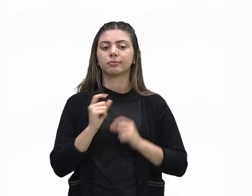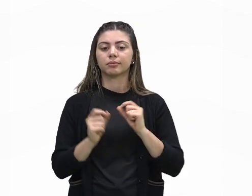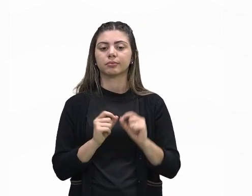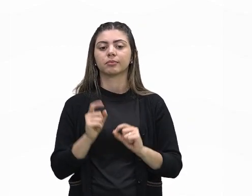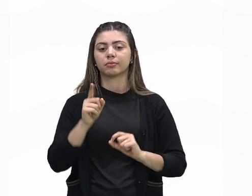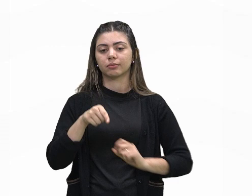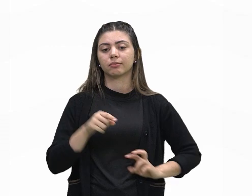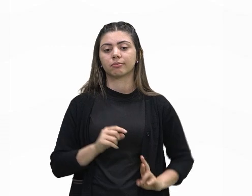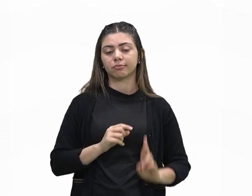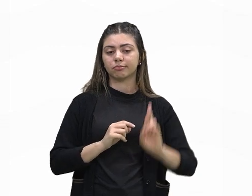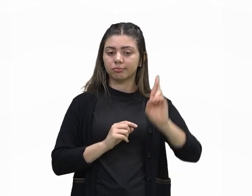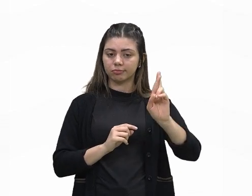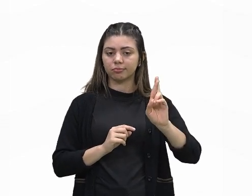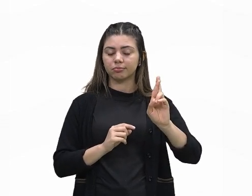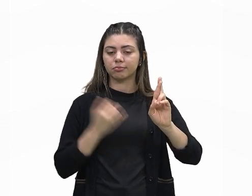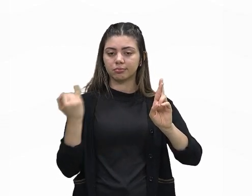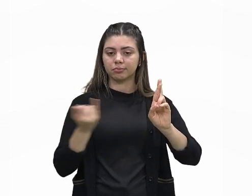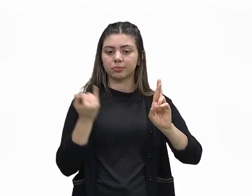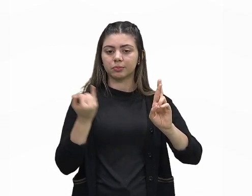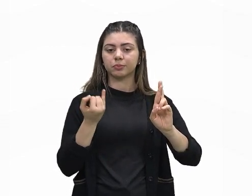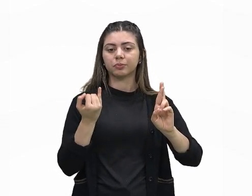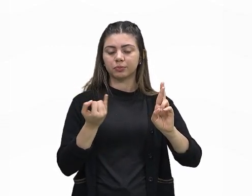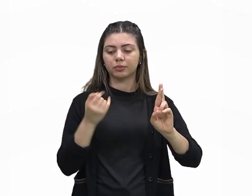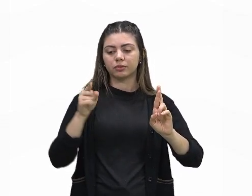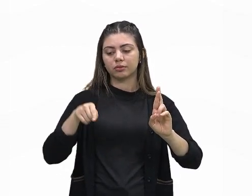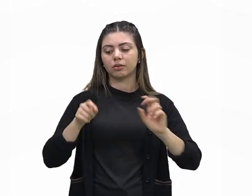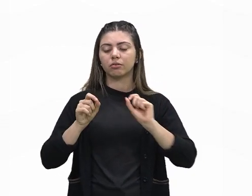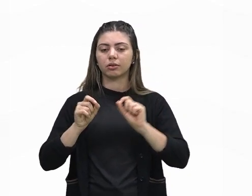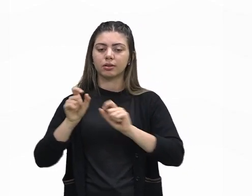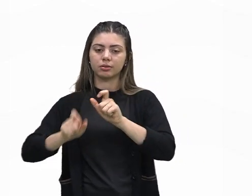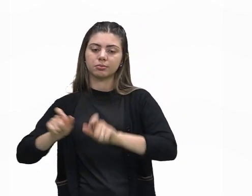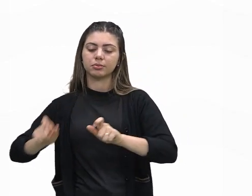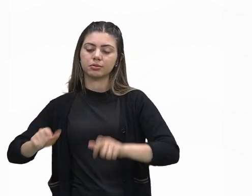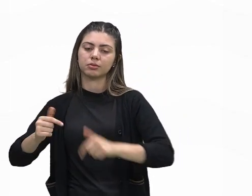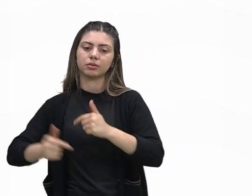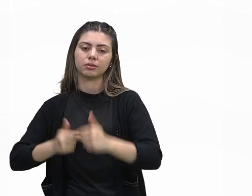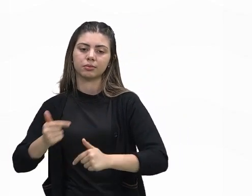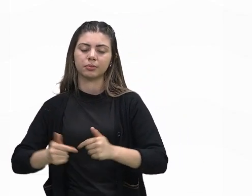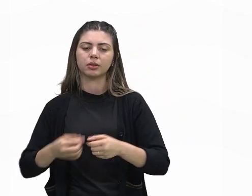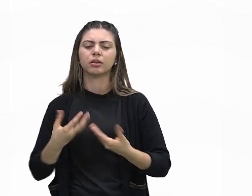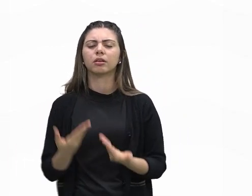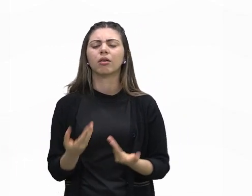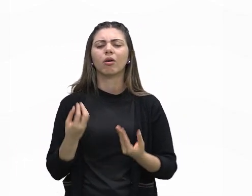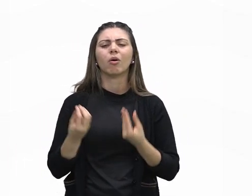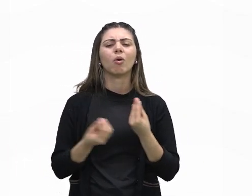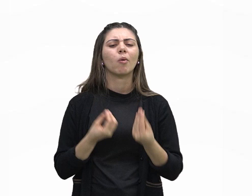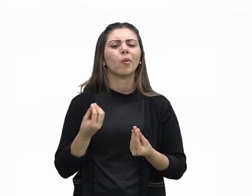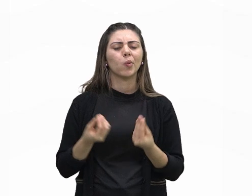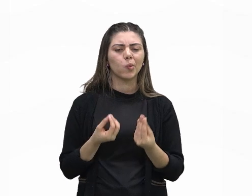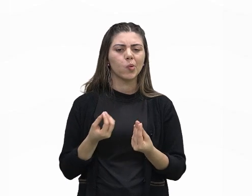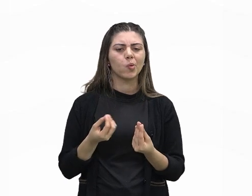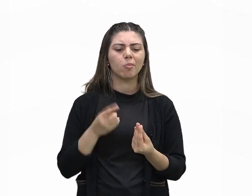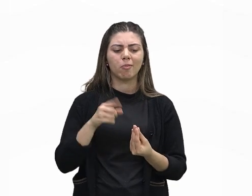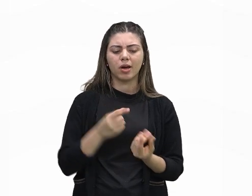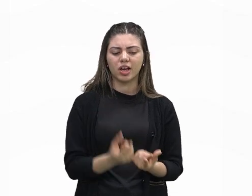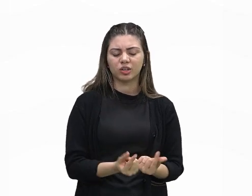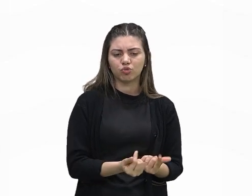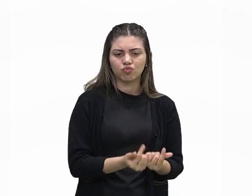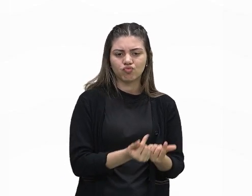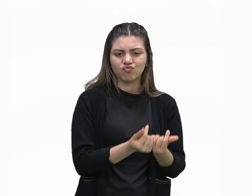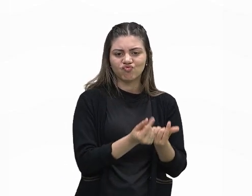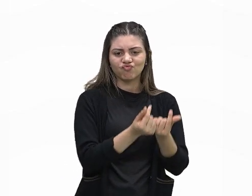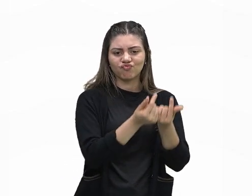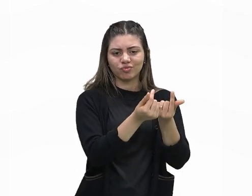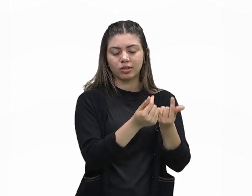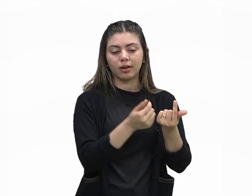papel, né, dentro do proletariado, que são os trabalhadores. Então, como é que se dá essa obtenção de lucro e